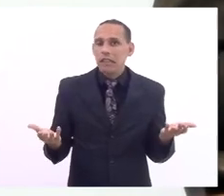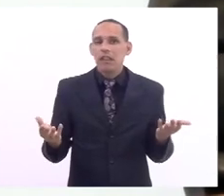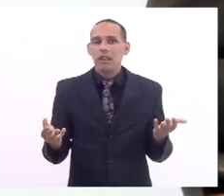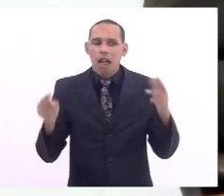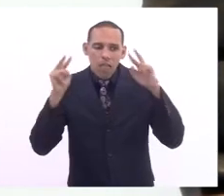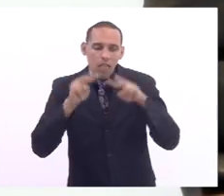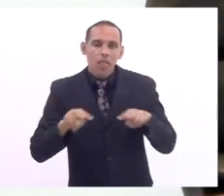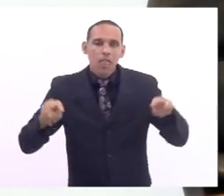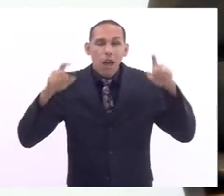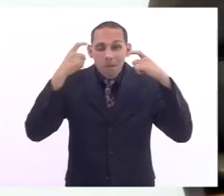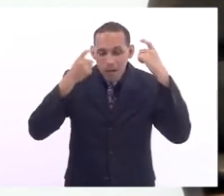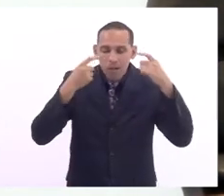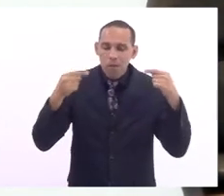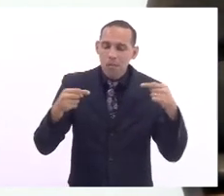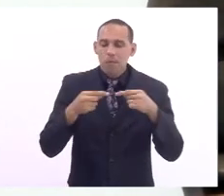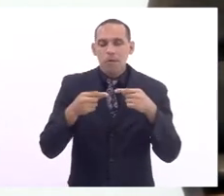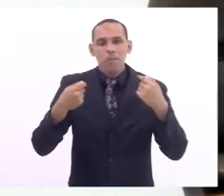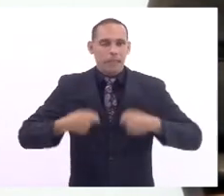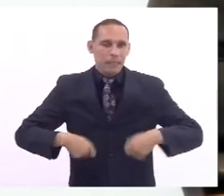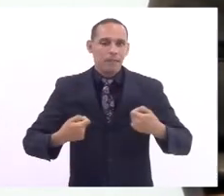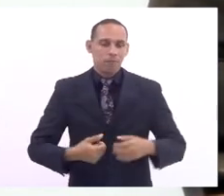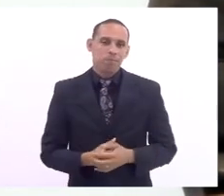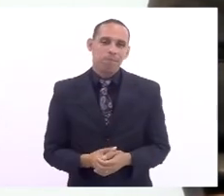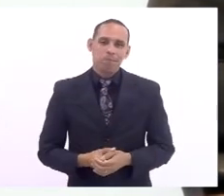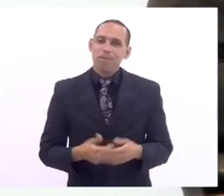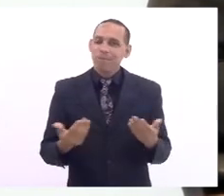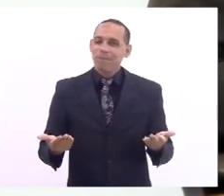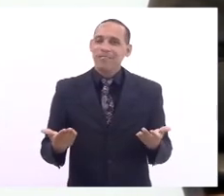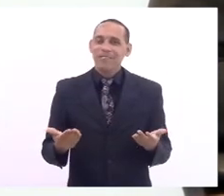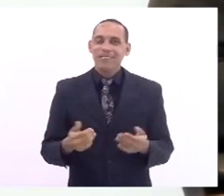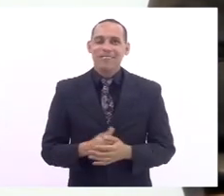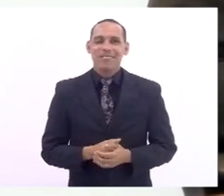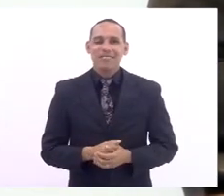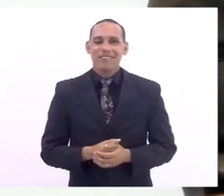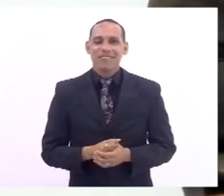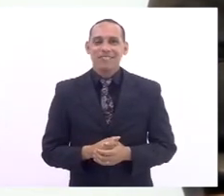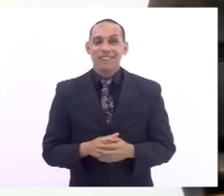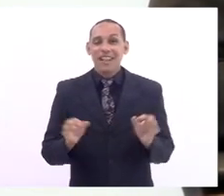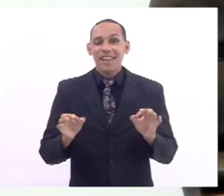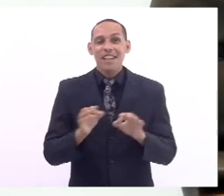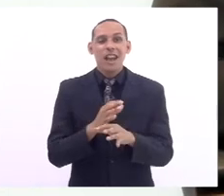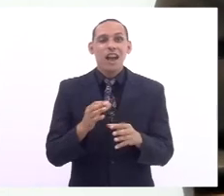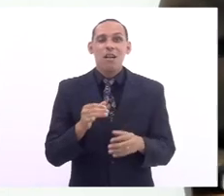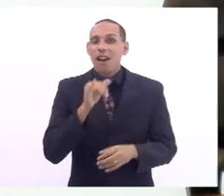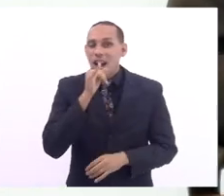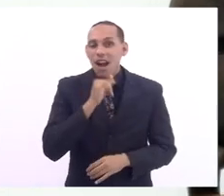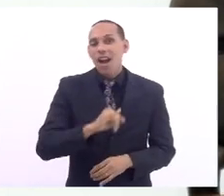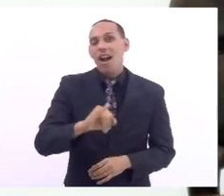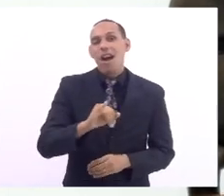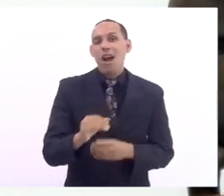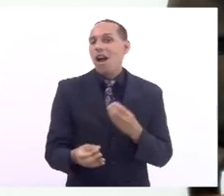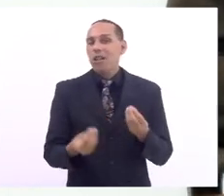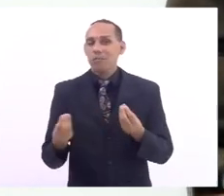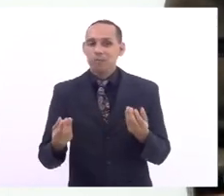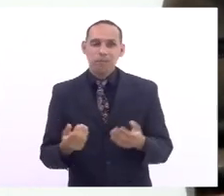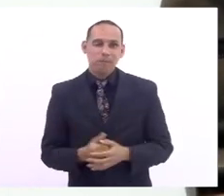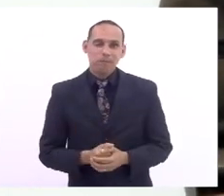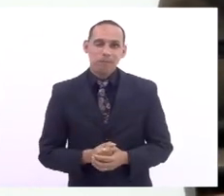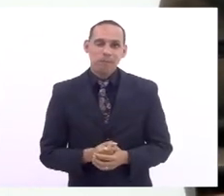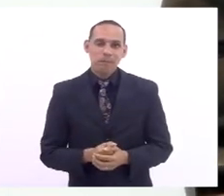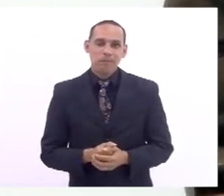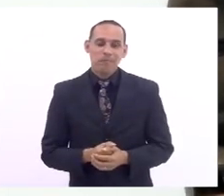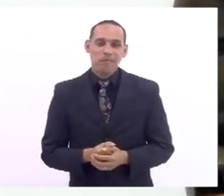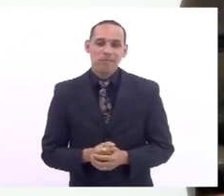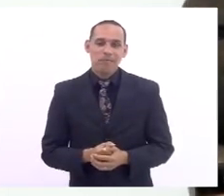preocupada com isso E aí sim caminhando aqui para fechar quer dizer que a gente recebe essa